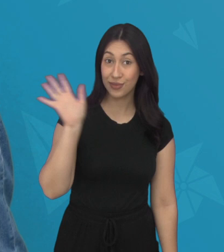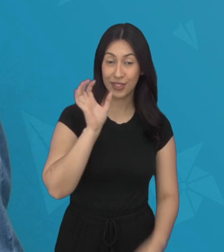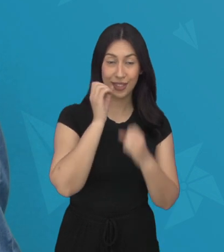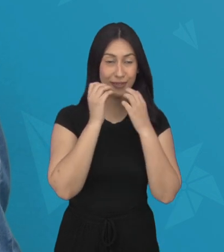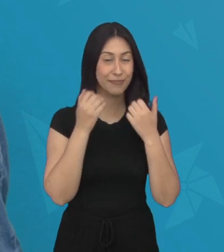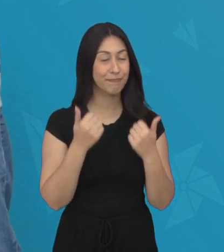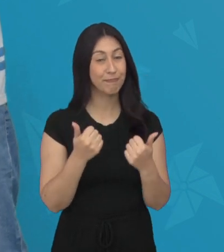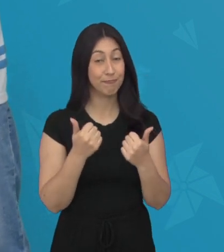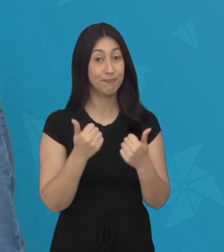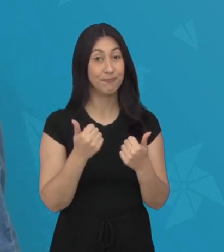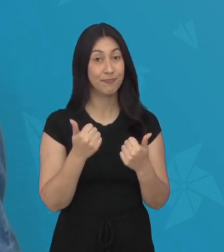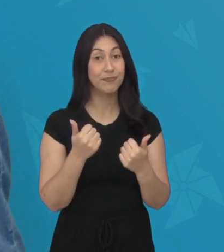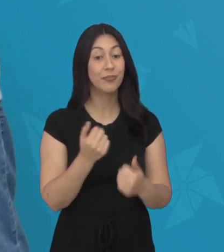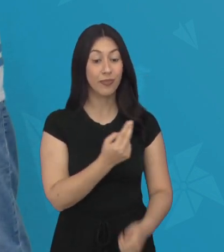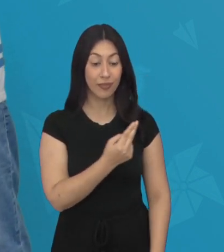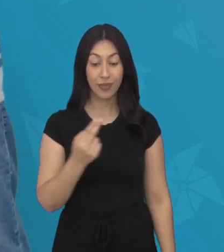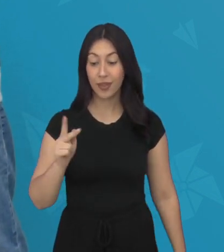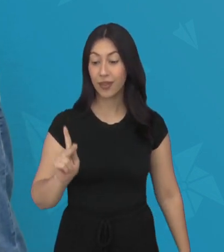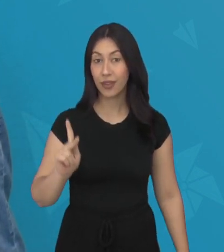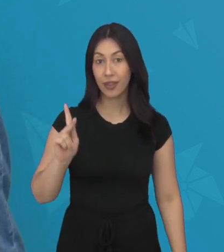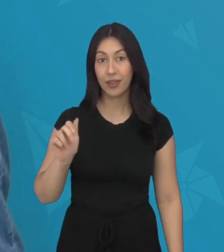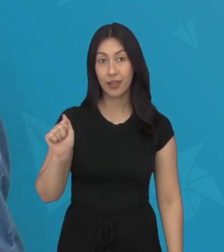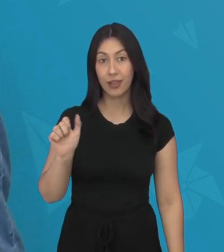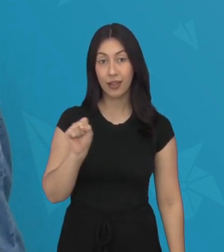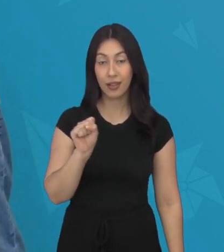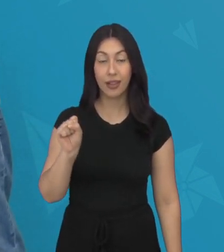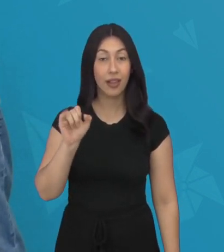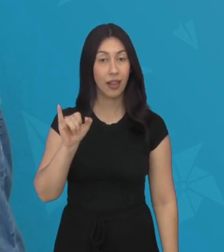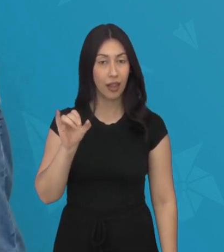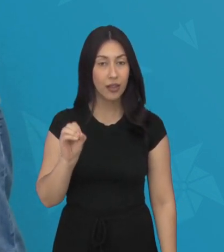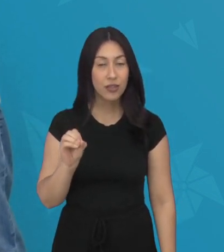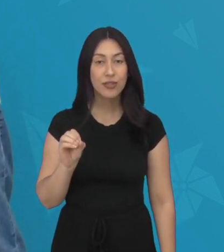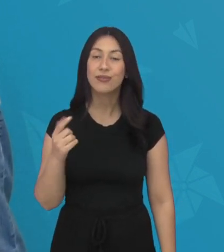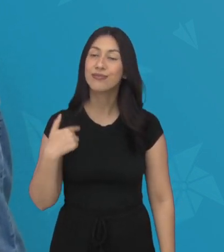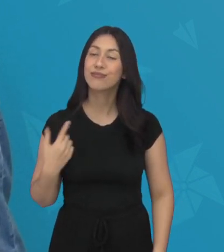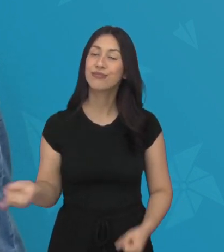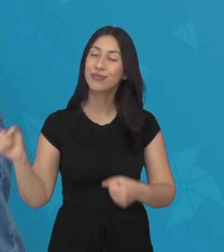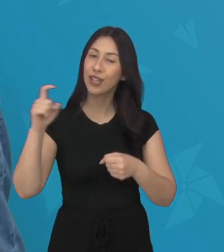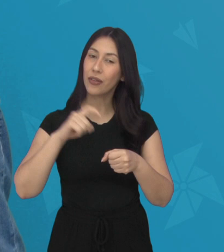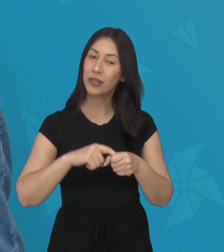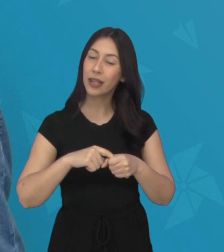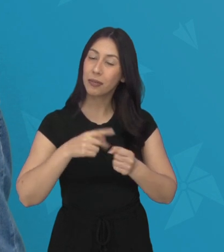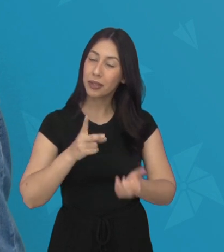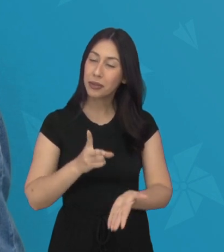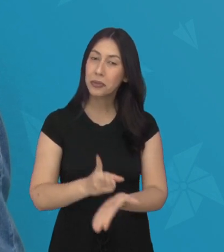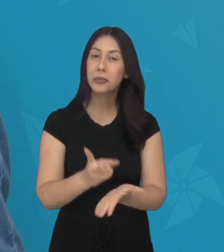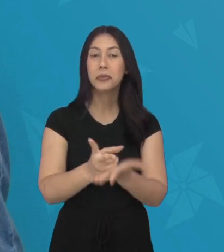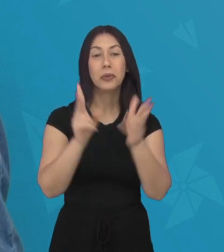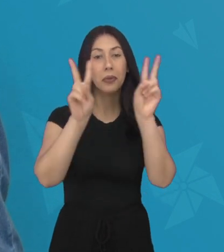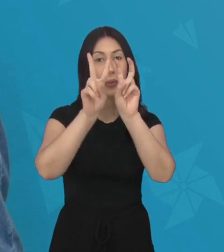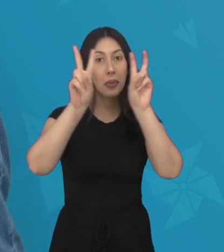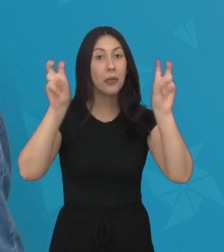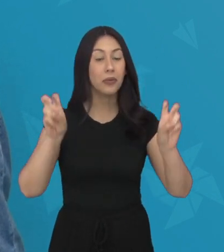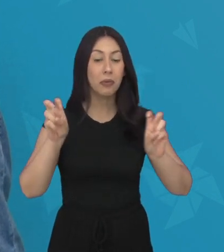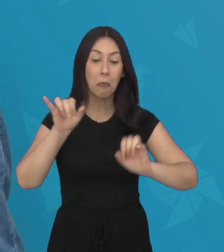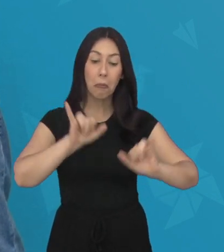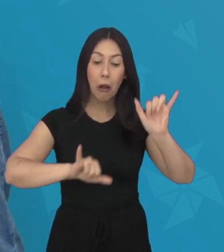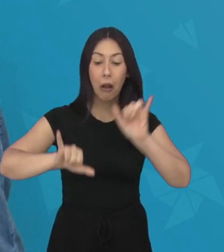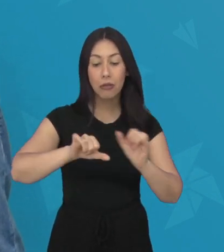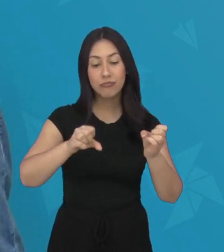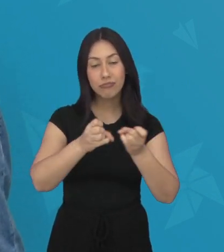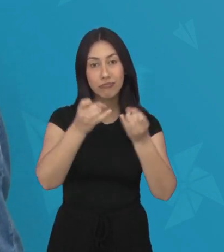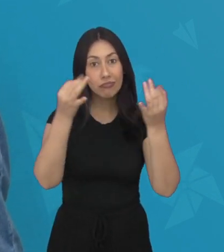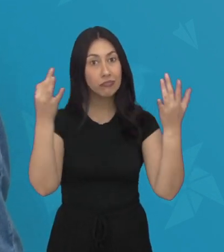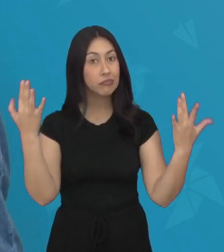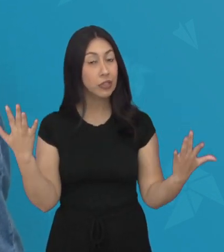Olá pessoal, tudo bem com vocês? Bom, meu nome é Cássio, para quem já me viu aqui, estou de volta e hoje a gente vai continuar o nosso assunto sobre